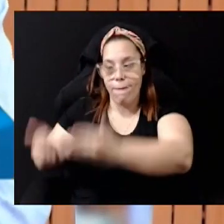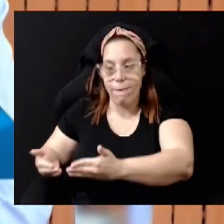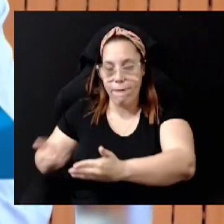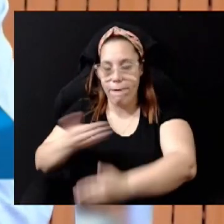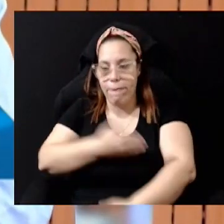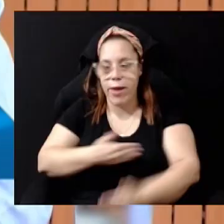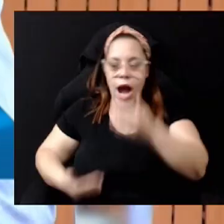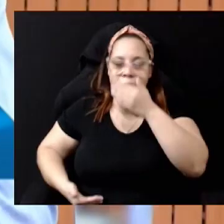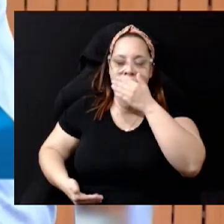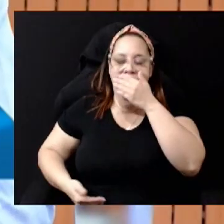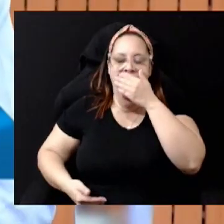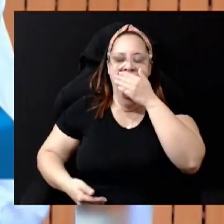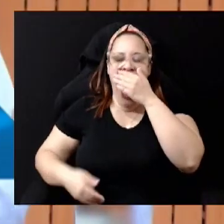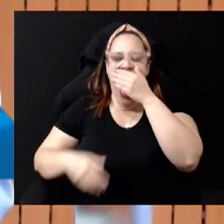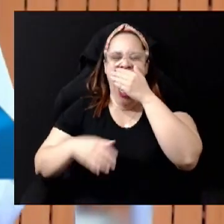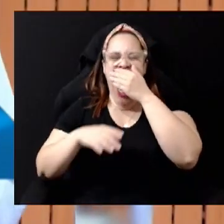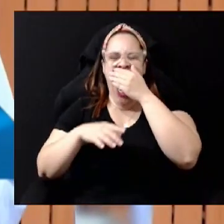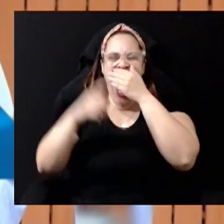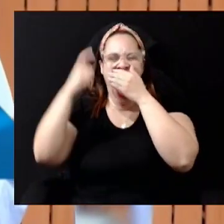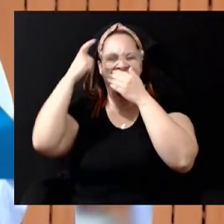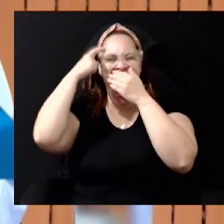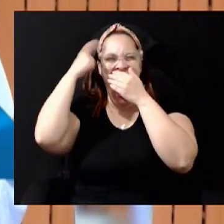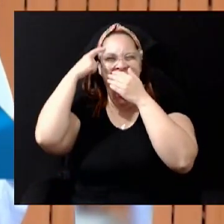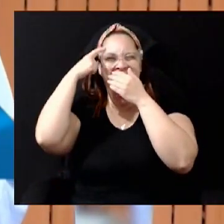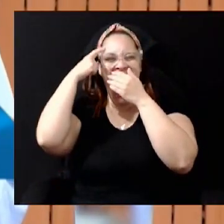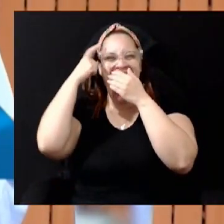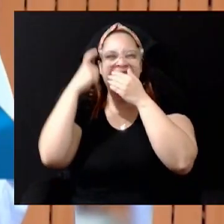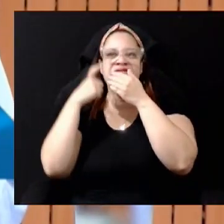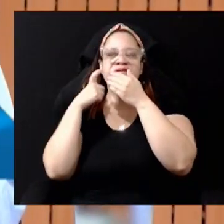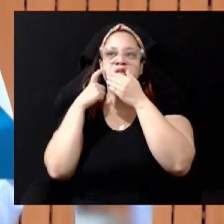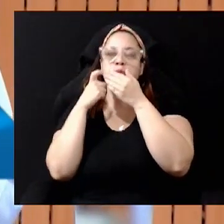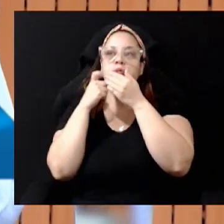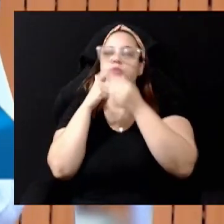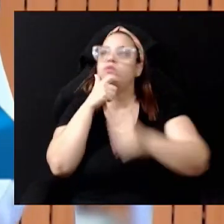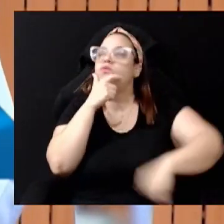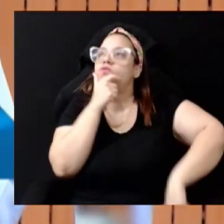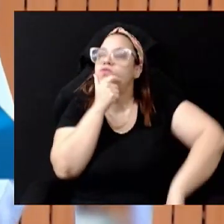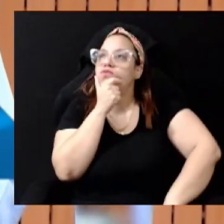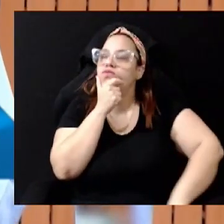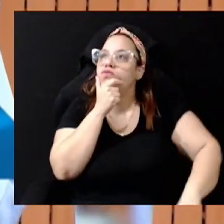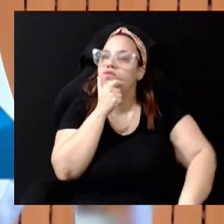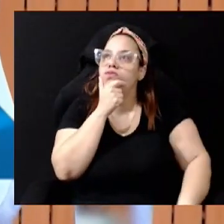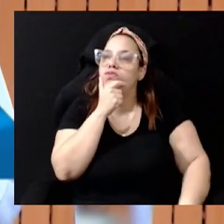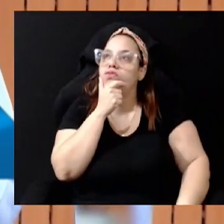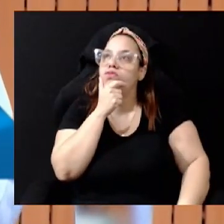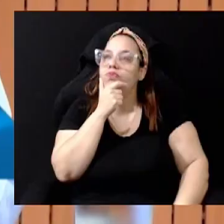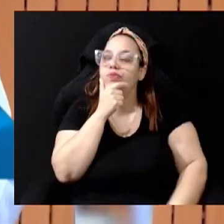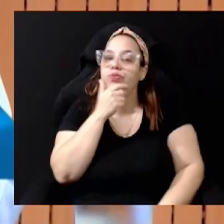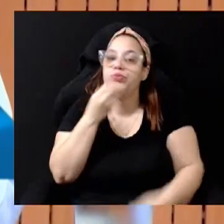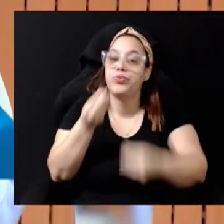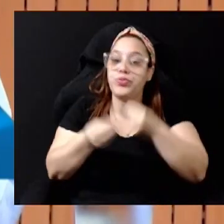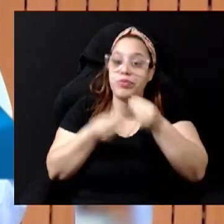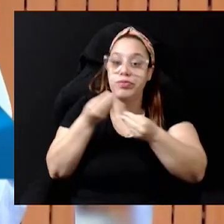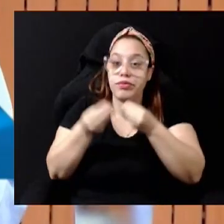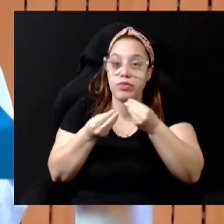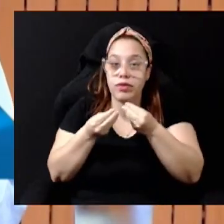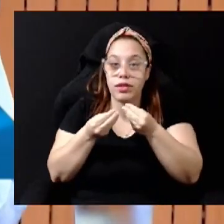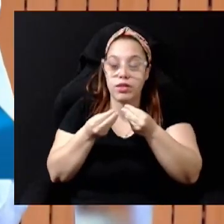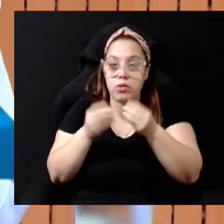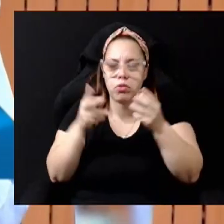público, pensar também como a gente, não vou nem falar em enxergar, né,